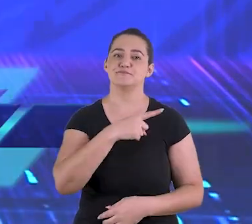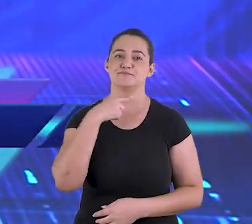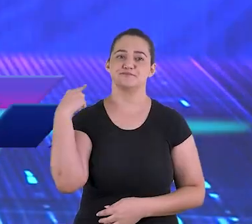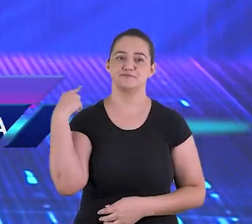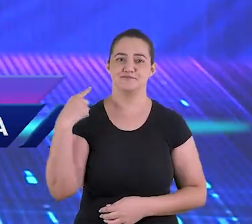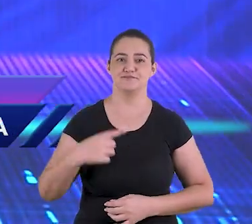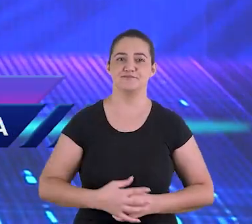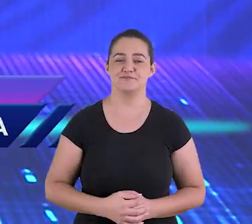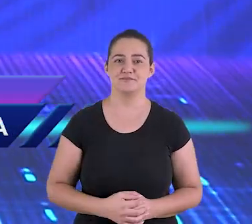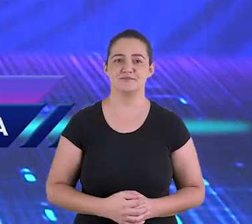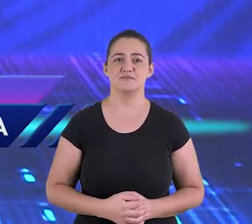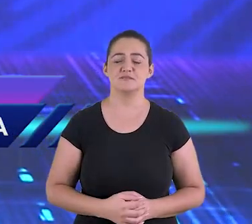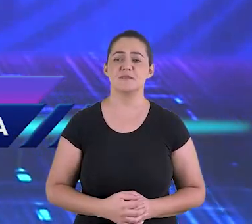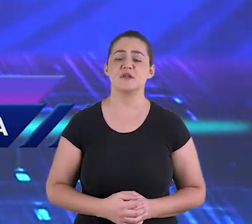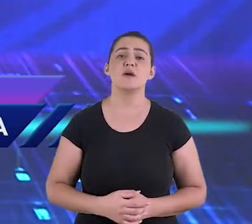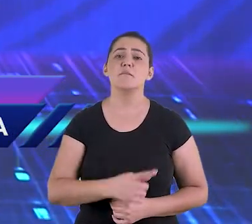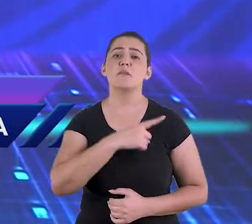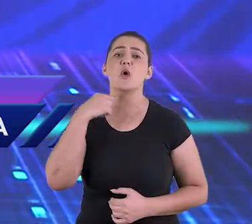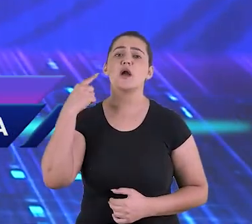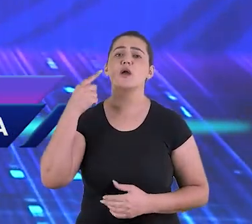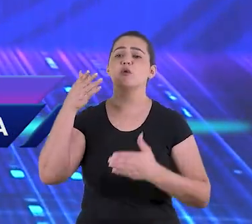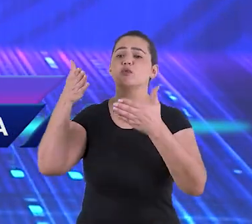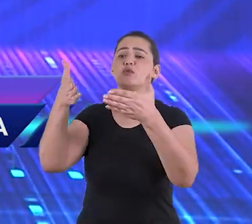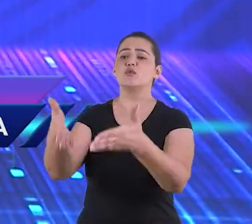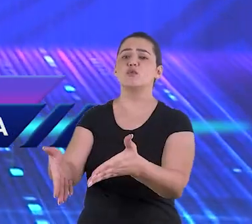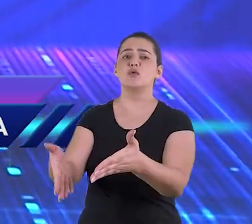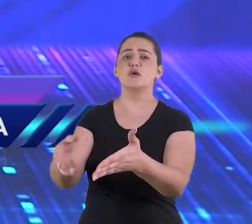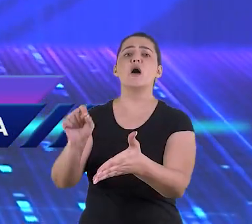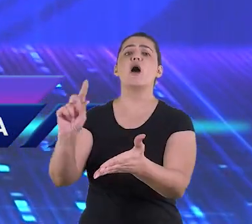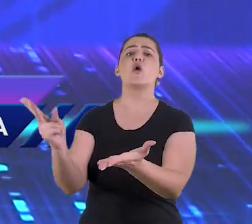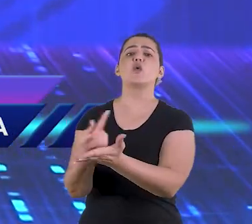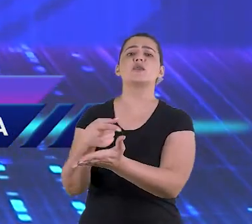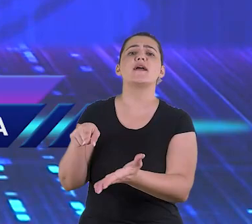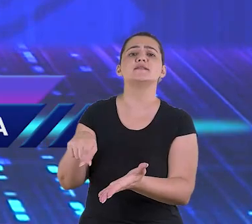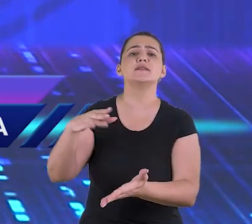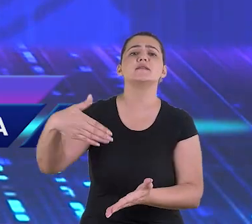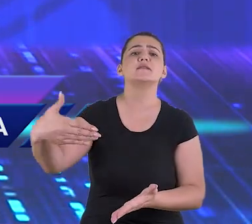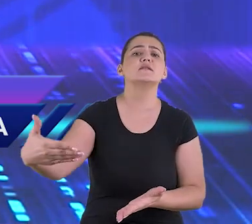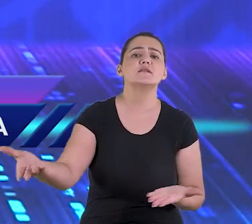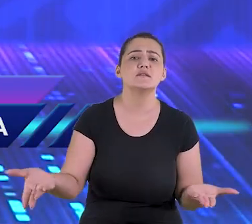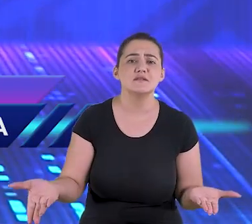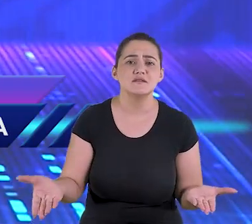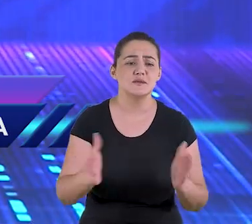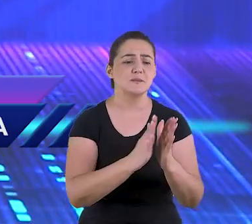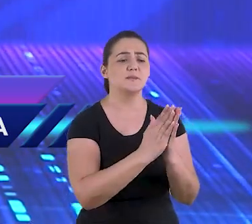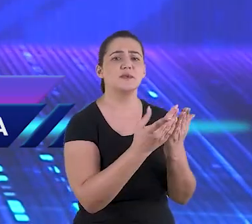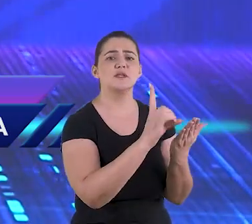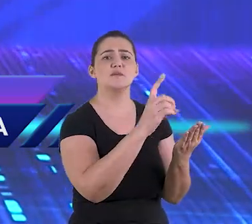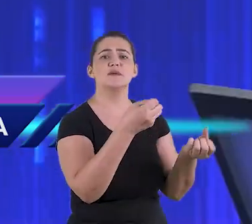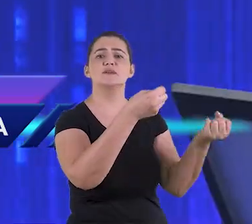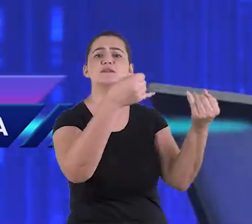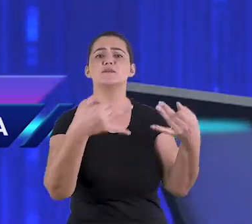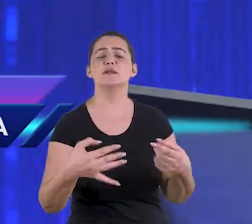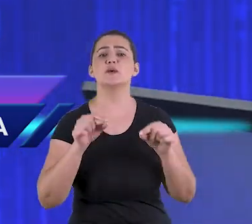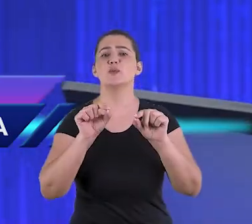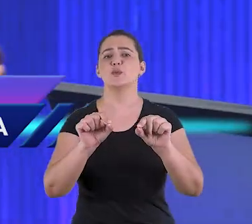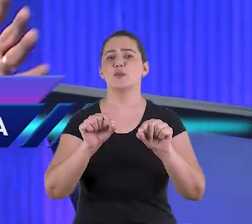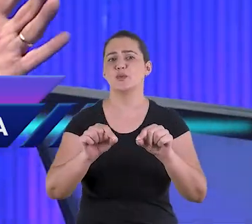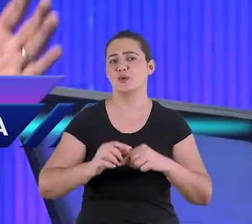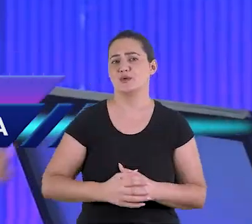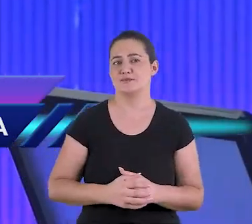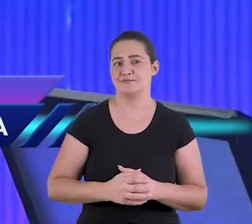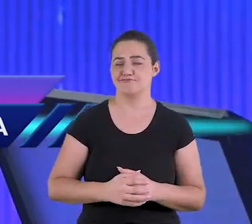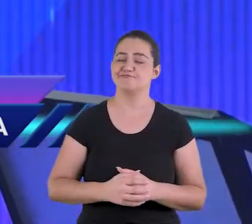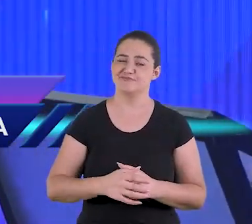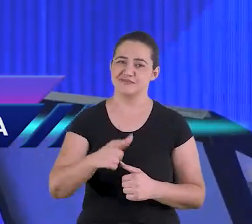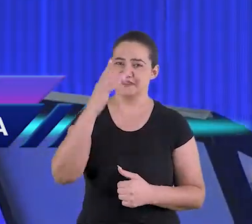a morte. Onde estão os mortos? O que a Bíblia tem a nos dizer sobre isso? A morte é